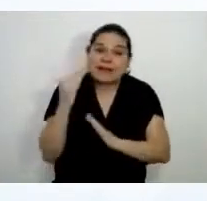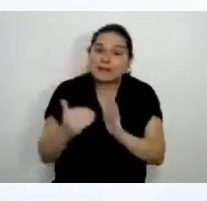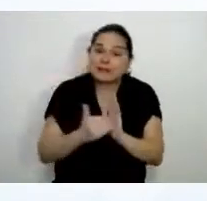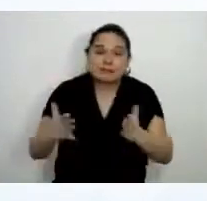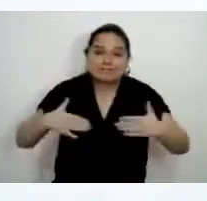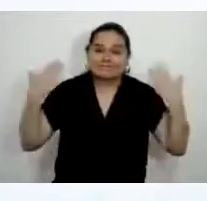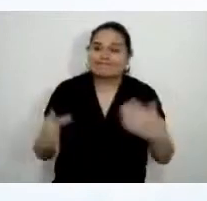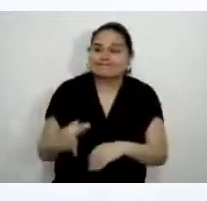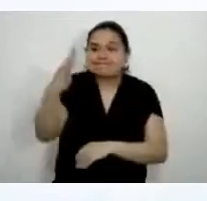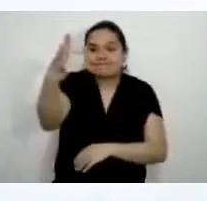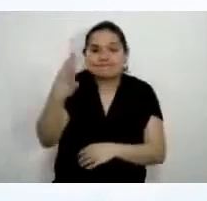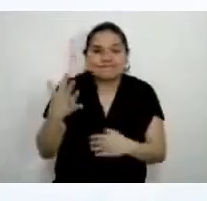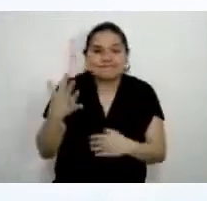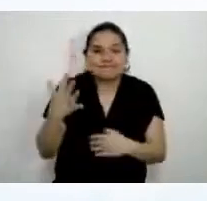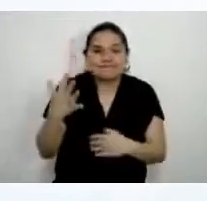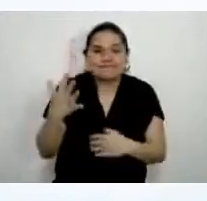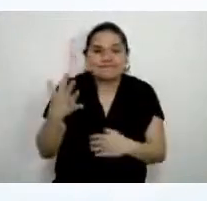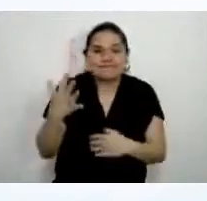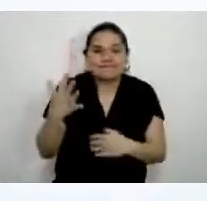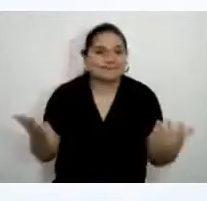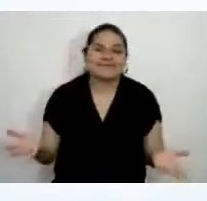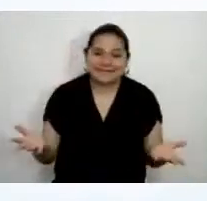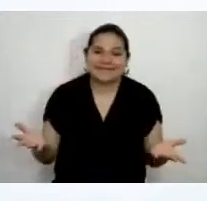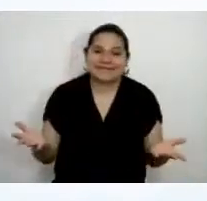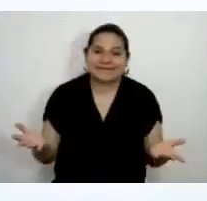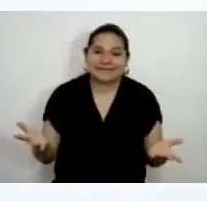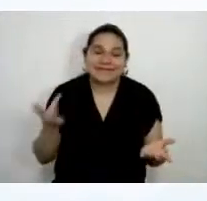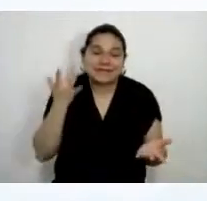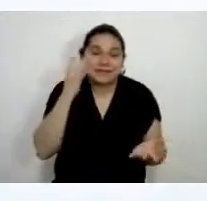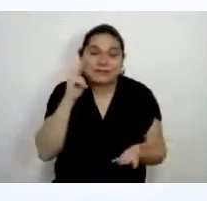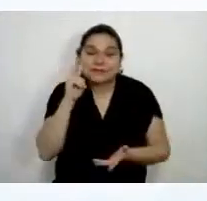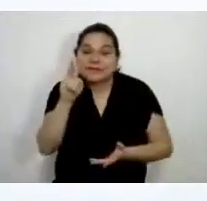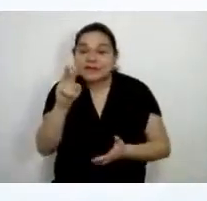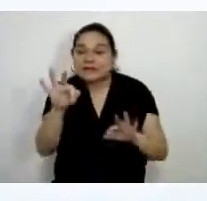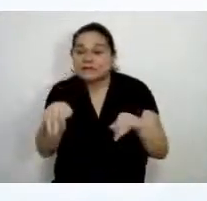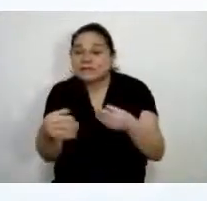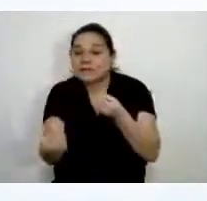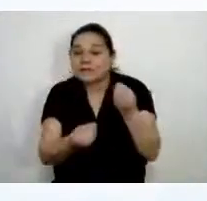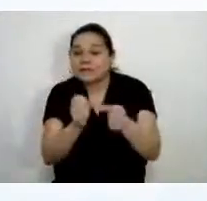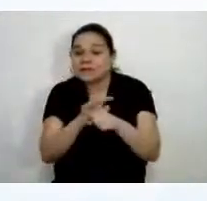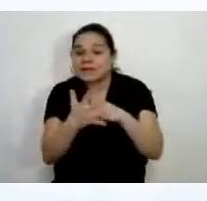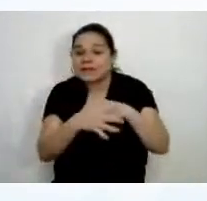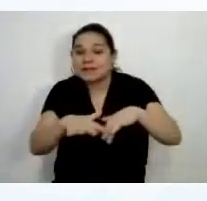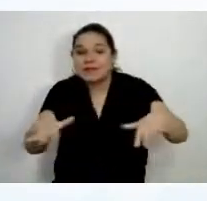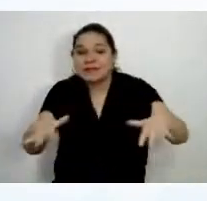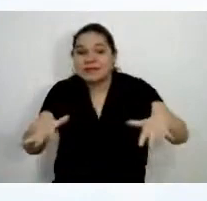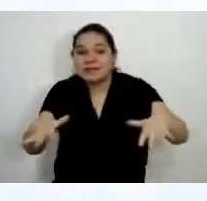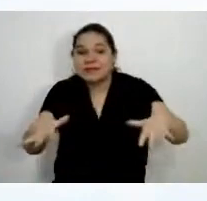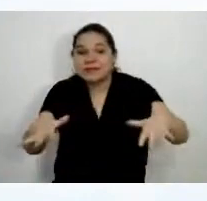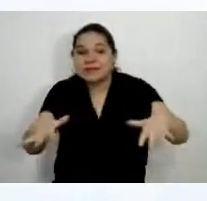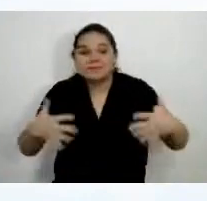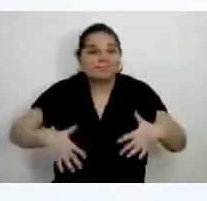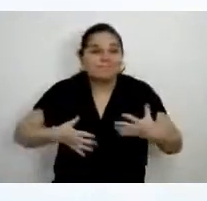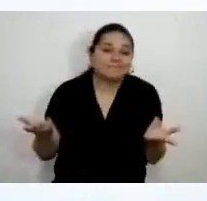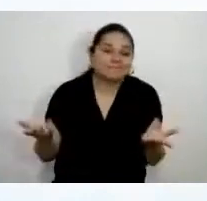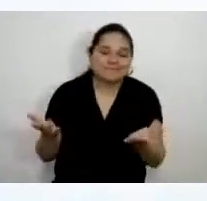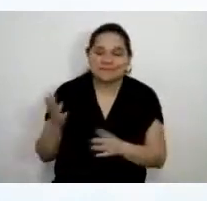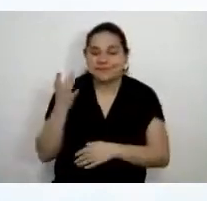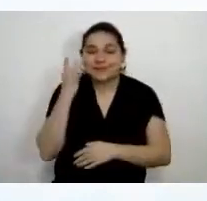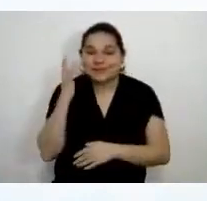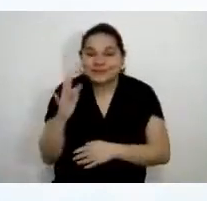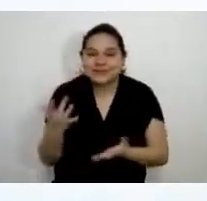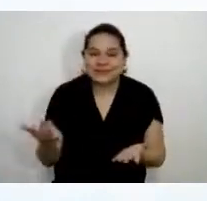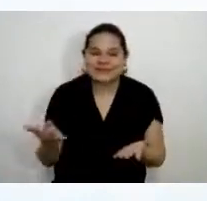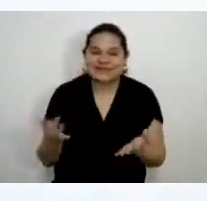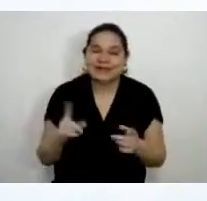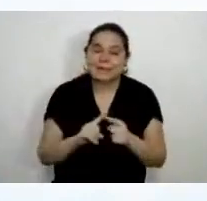fundo dessa pandemia. Sim. Mas vamos começar então, doutor, porque pelo menos